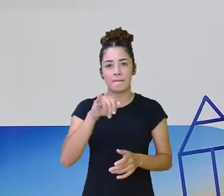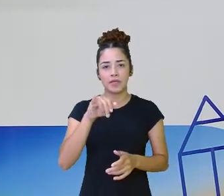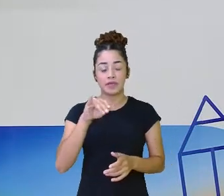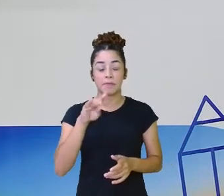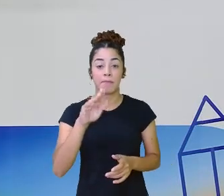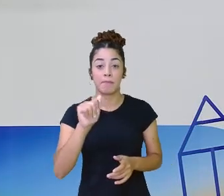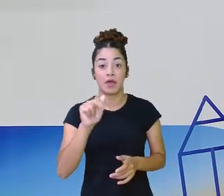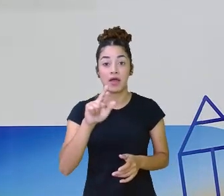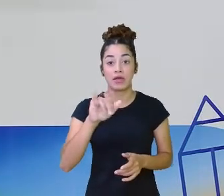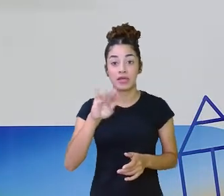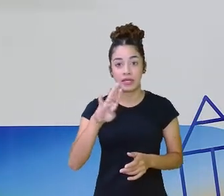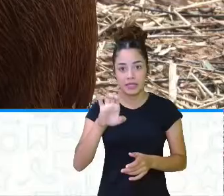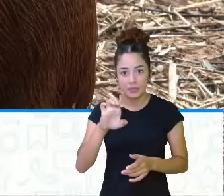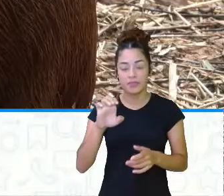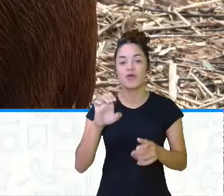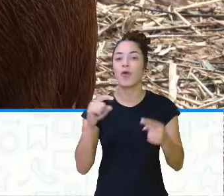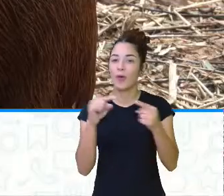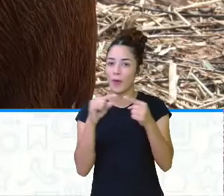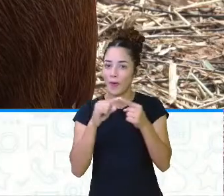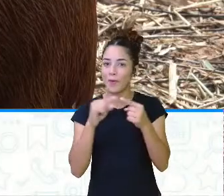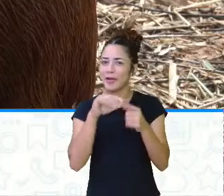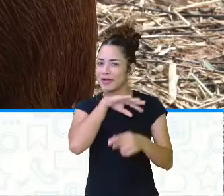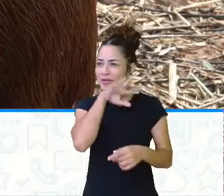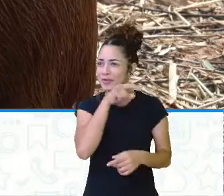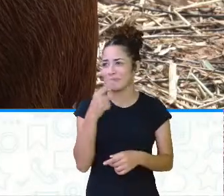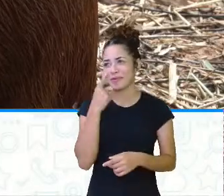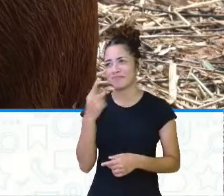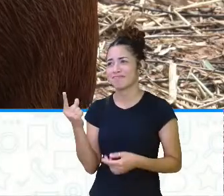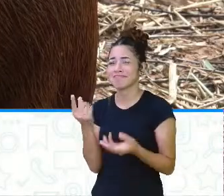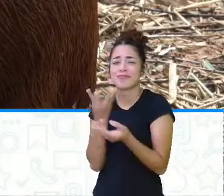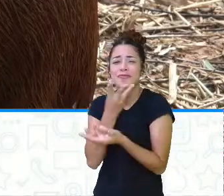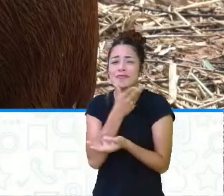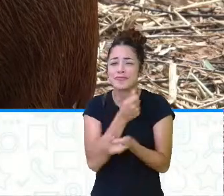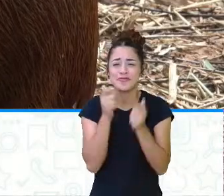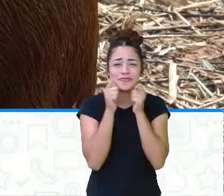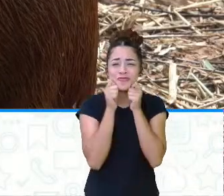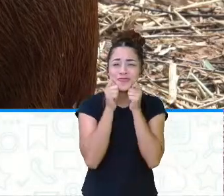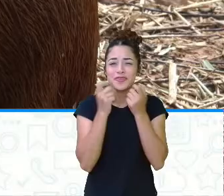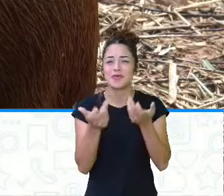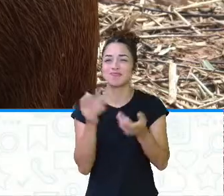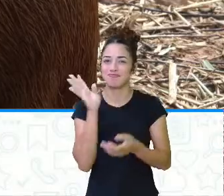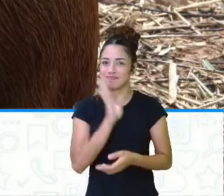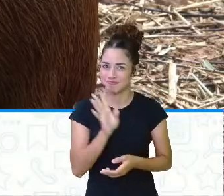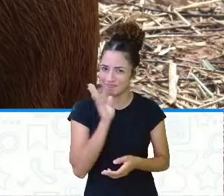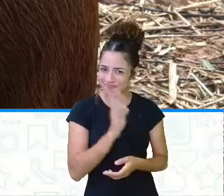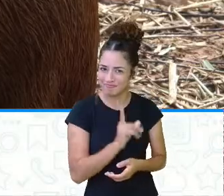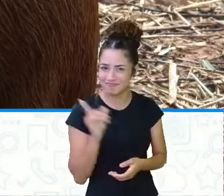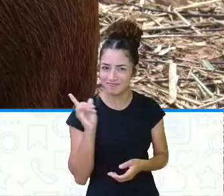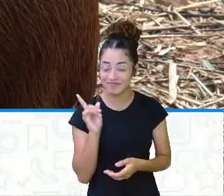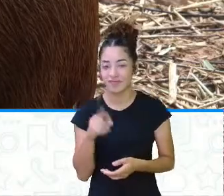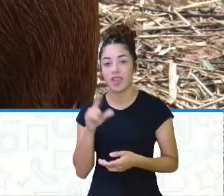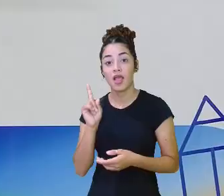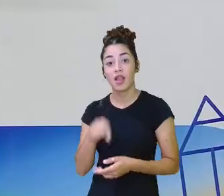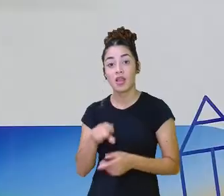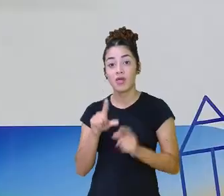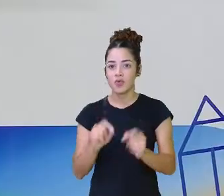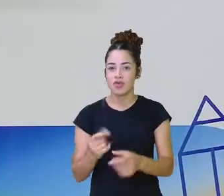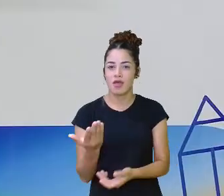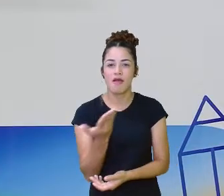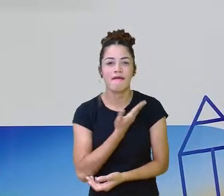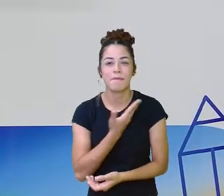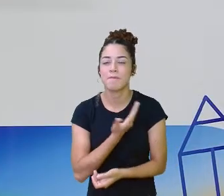esse animal, a capivara. Ela é tão bonitinha, gente, ela é um roedor bem legal e ela é uma friend